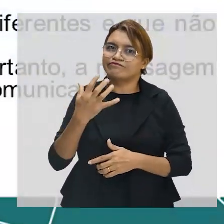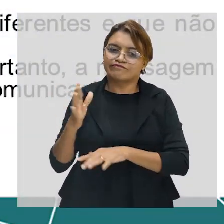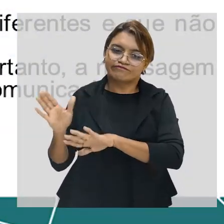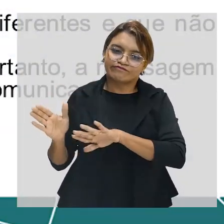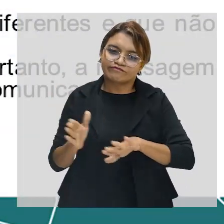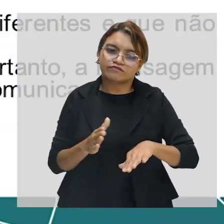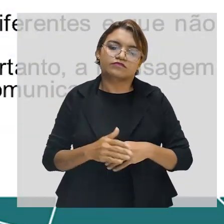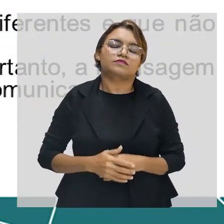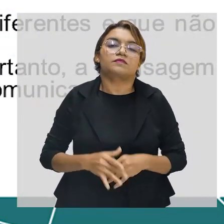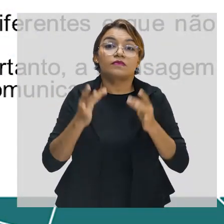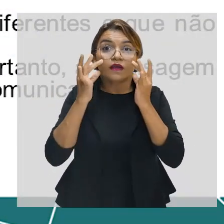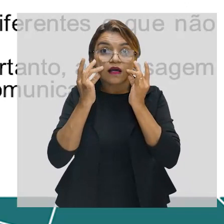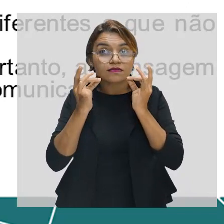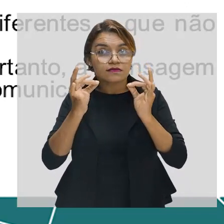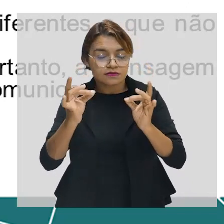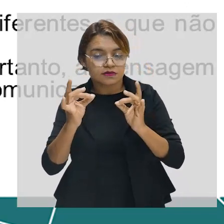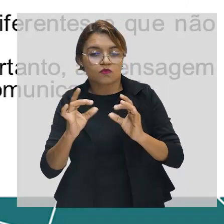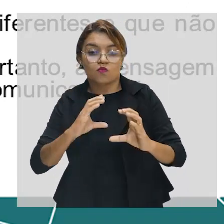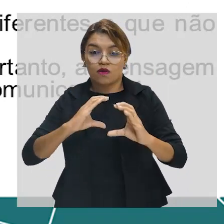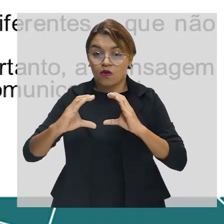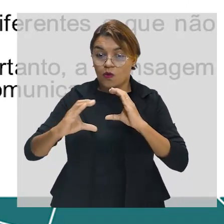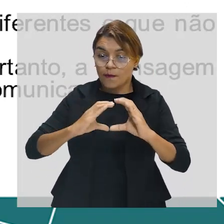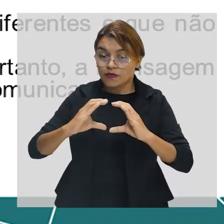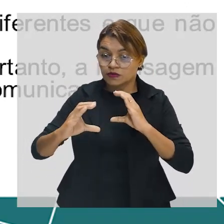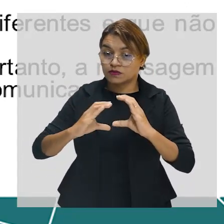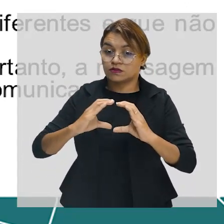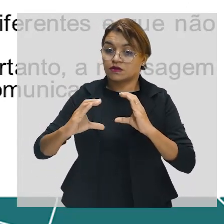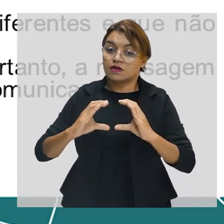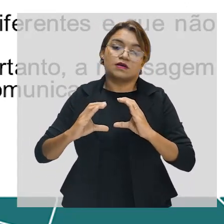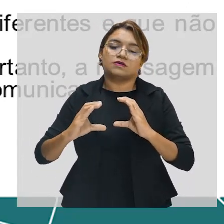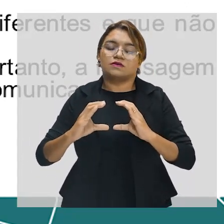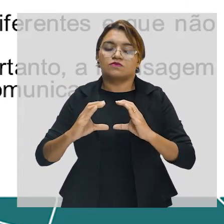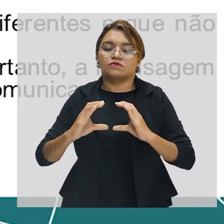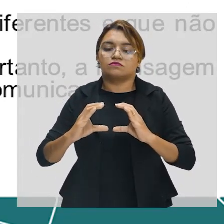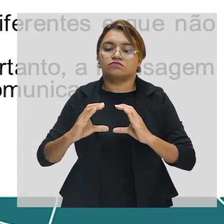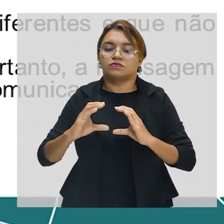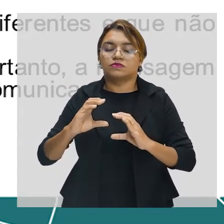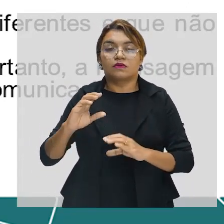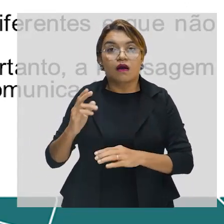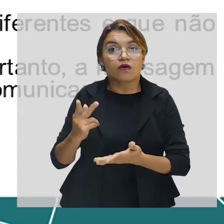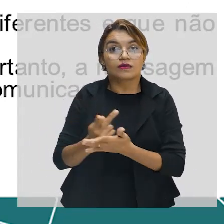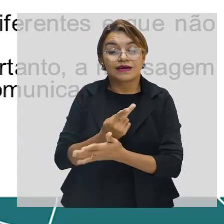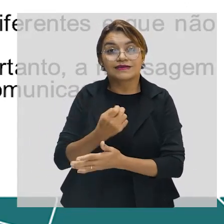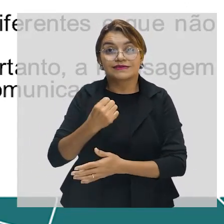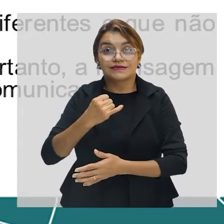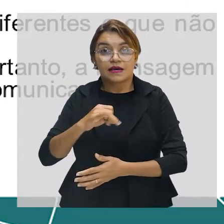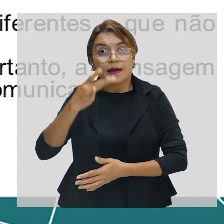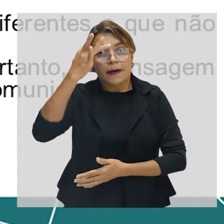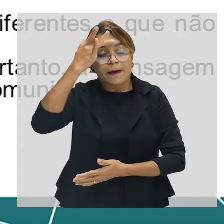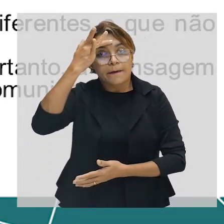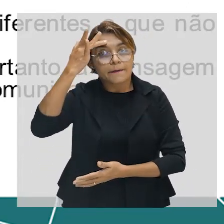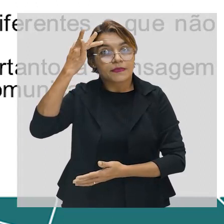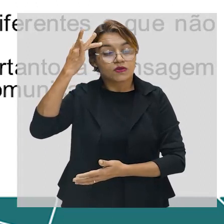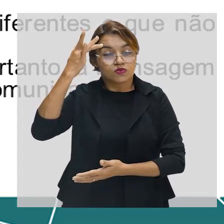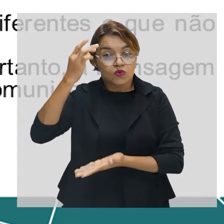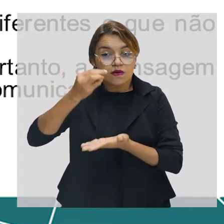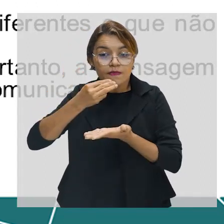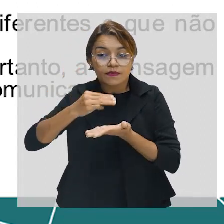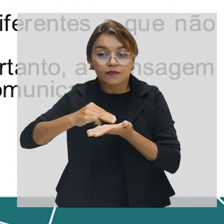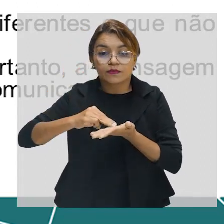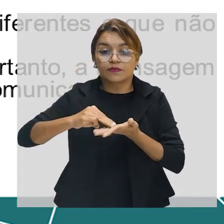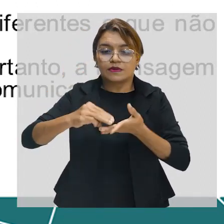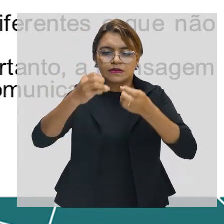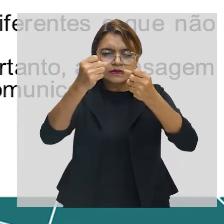Atenção! A comunicação somente será efetivada se o receptor decodificar a